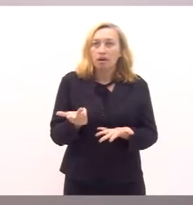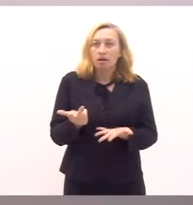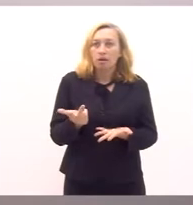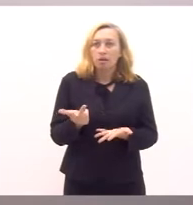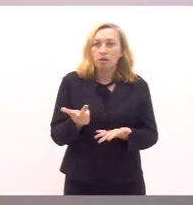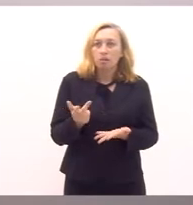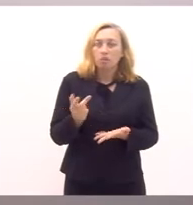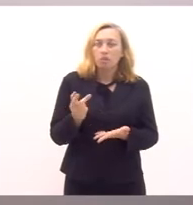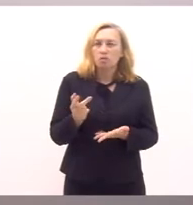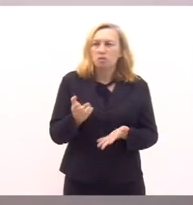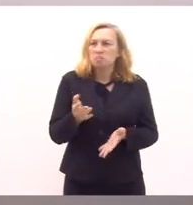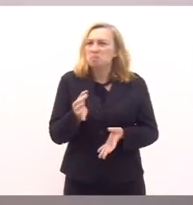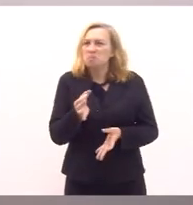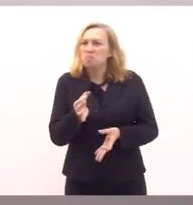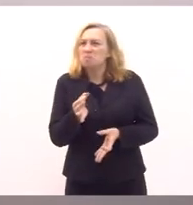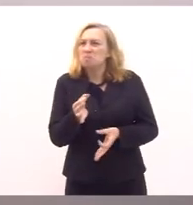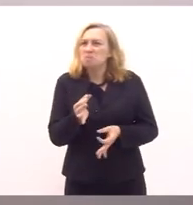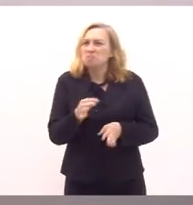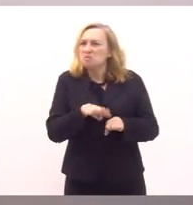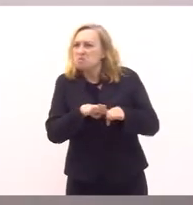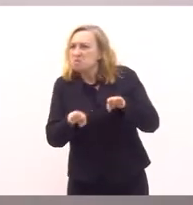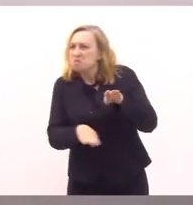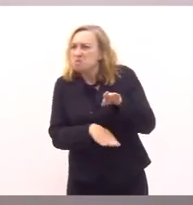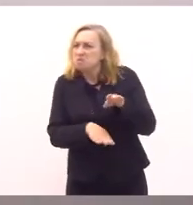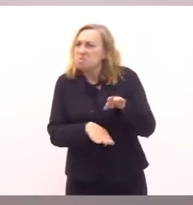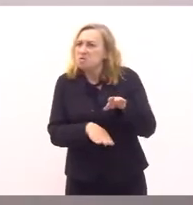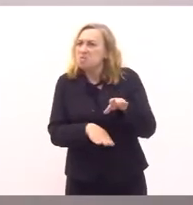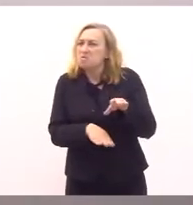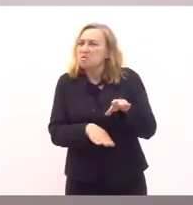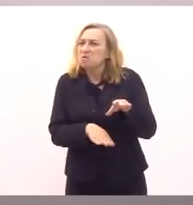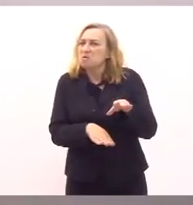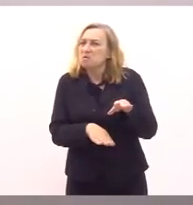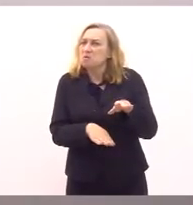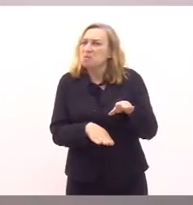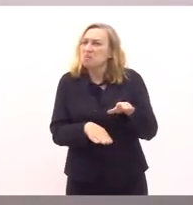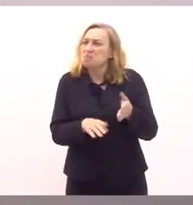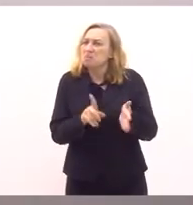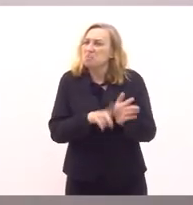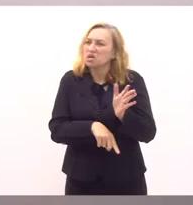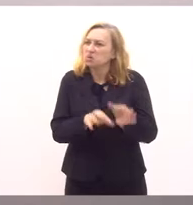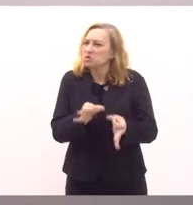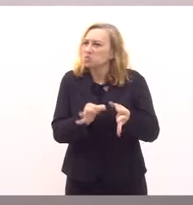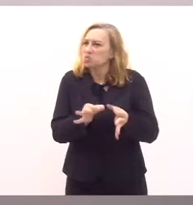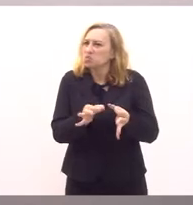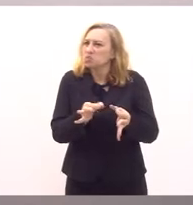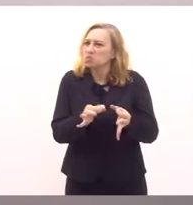menos injusto, menos desigual, com uma lógica dessa